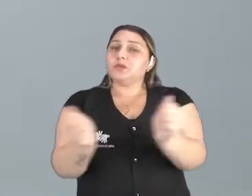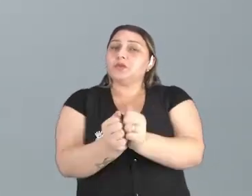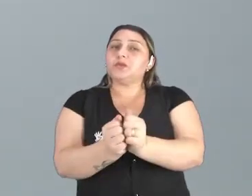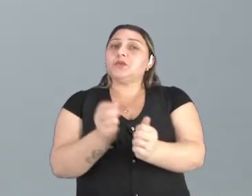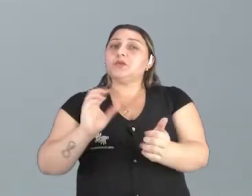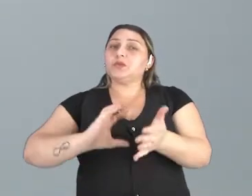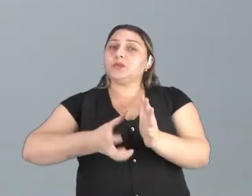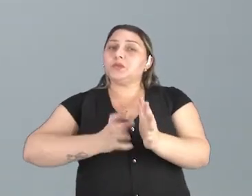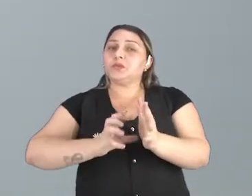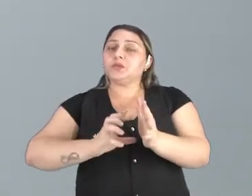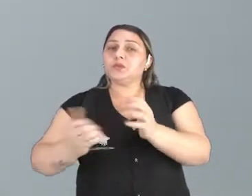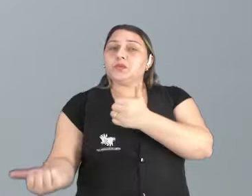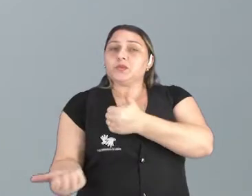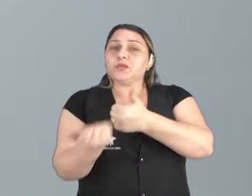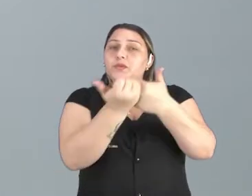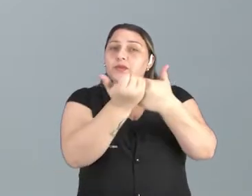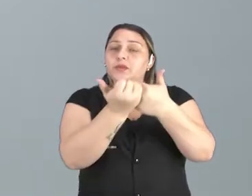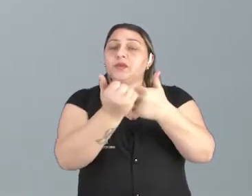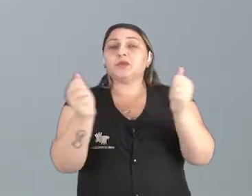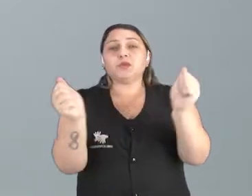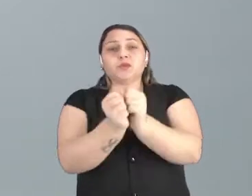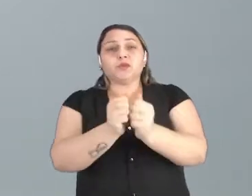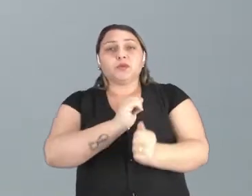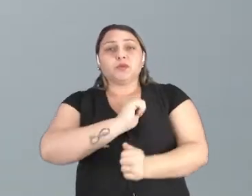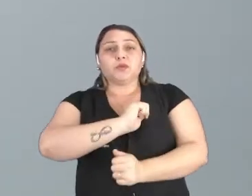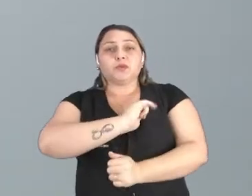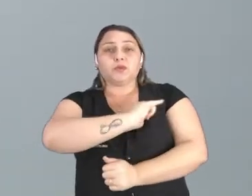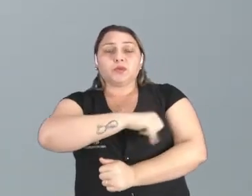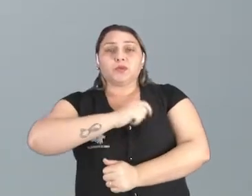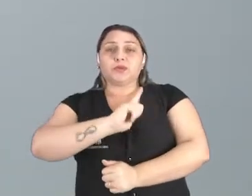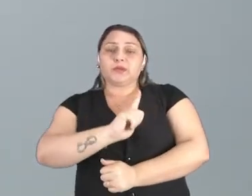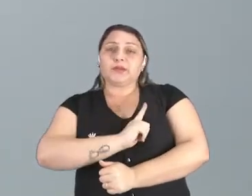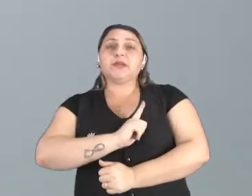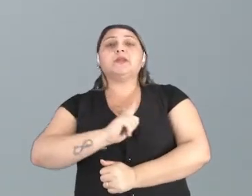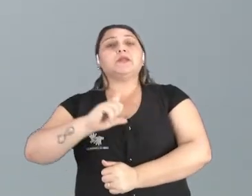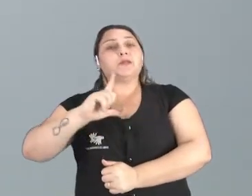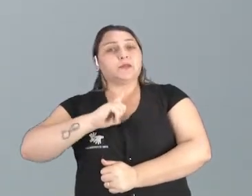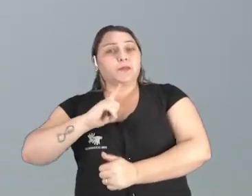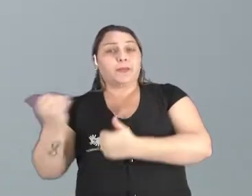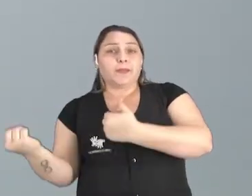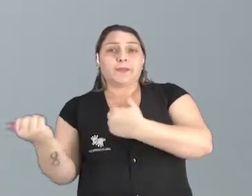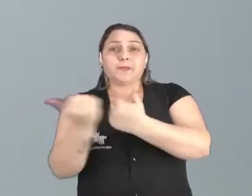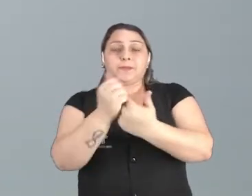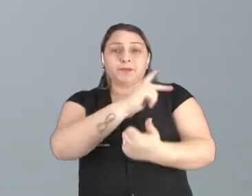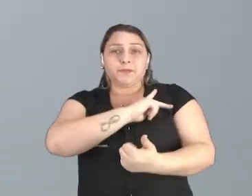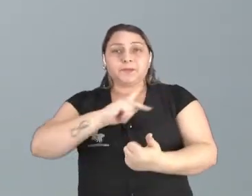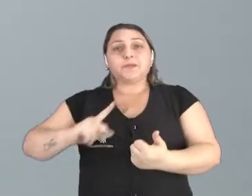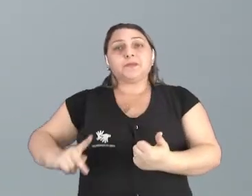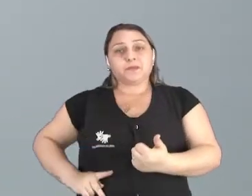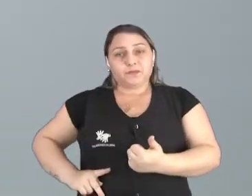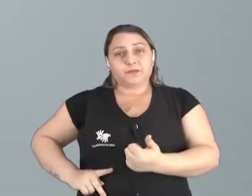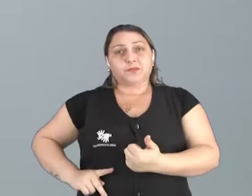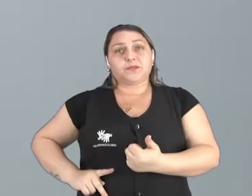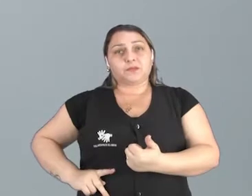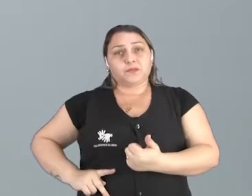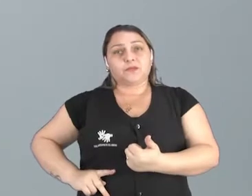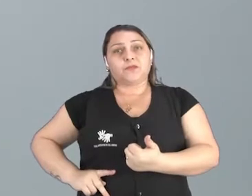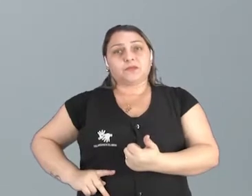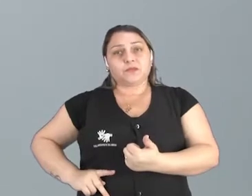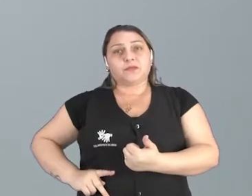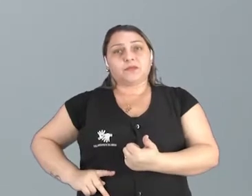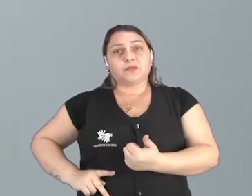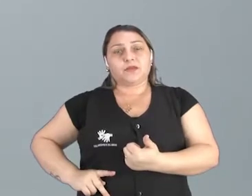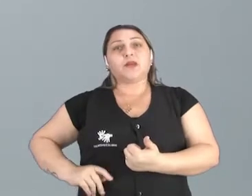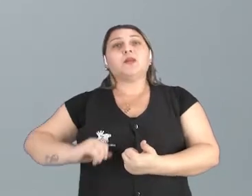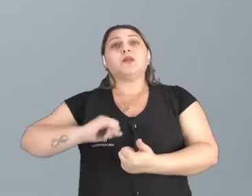com o Jânio Quadros, a gente tem aí a eleição para vice-presidente do Brasil, João Goulart, né, que depois vai